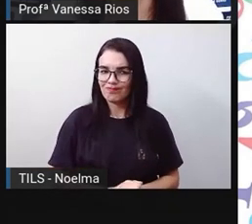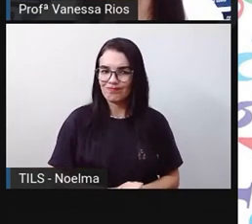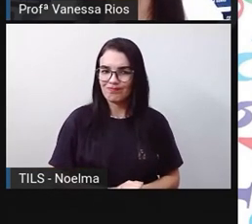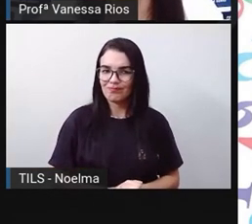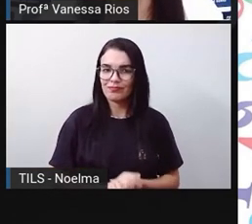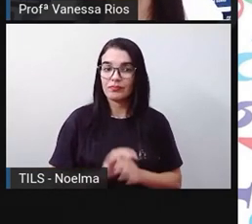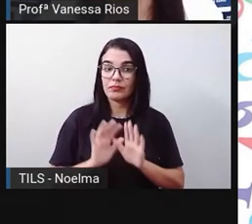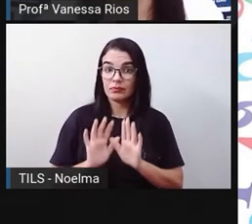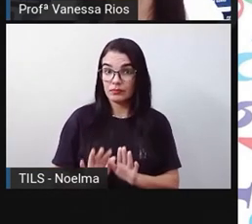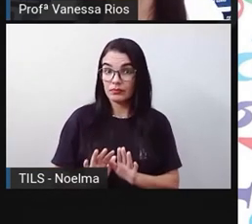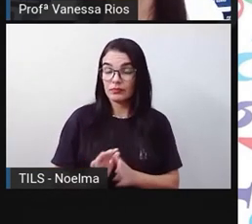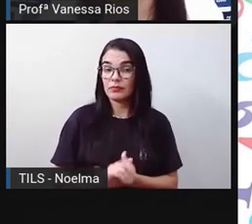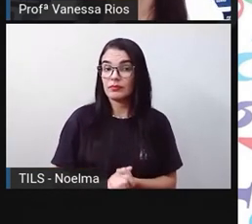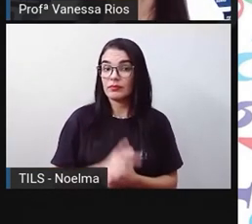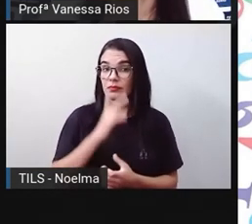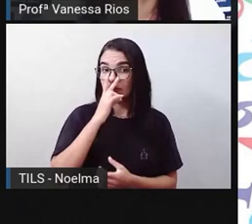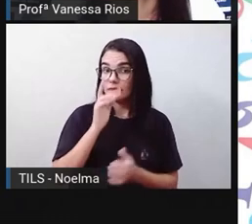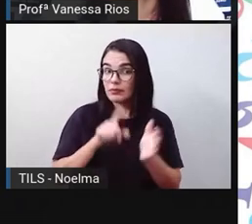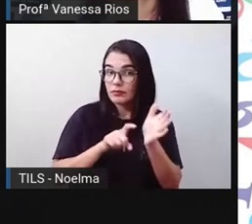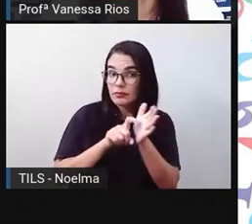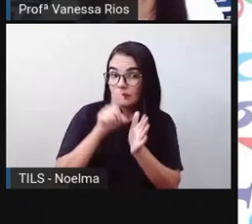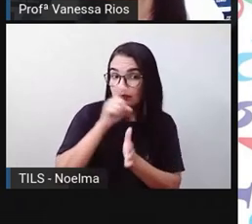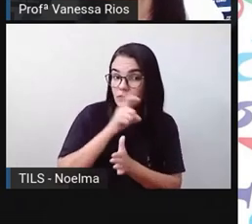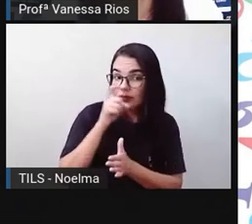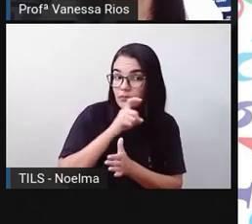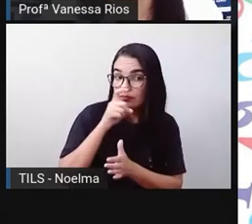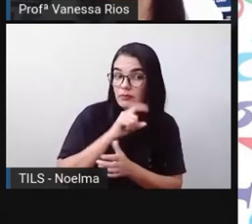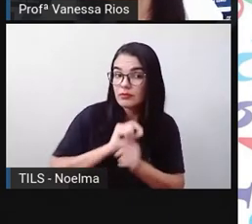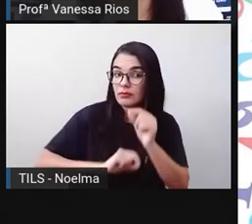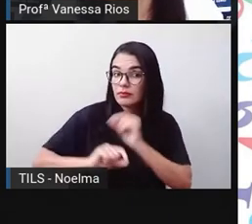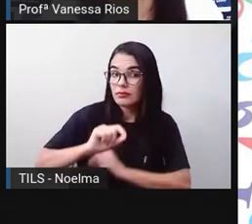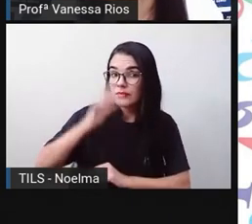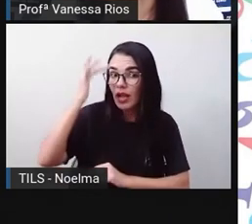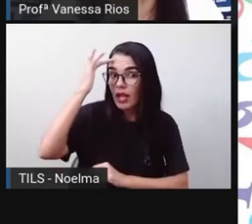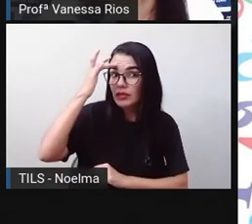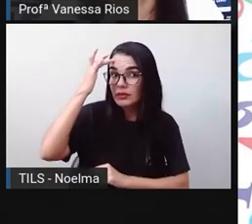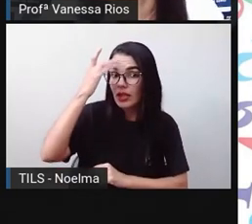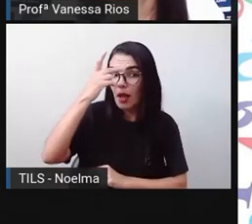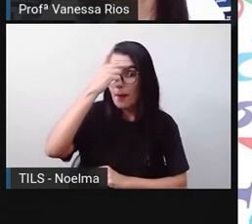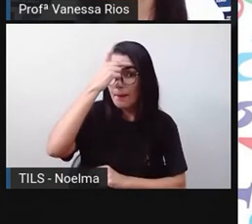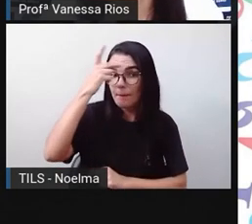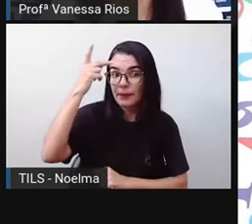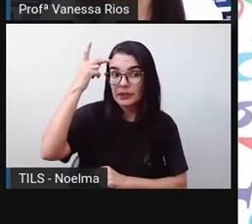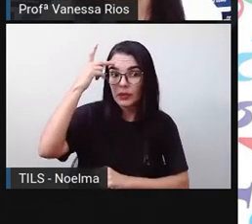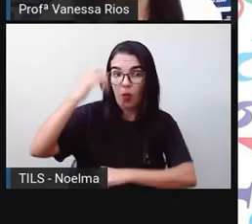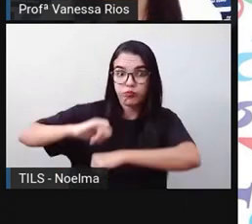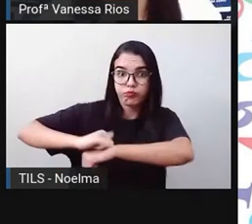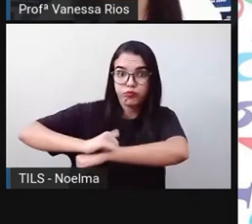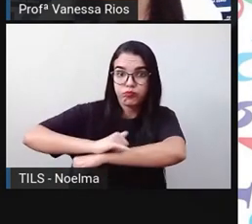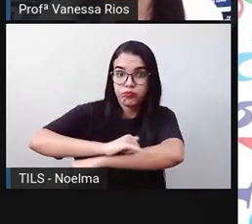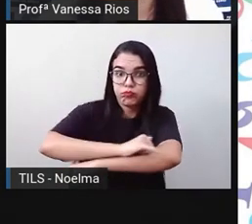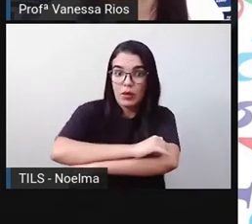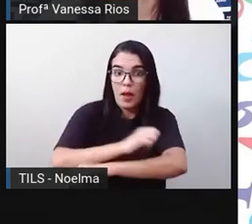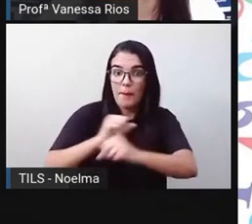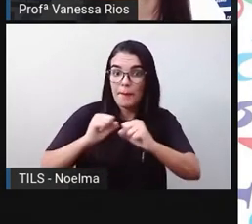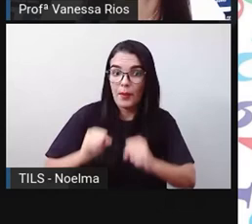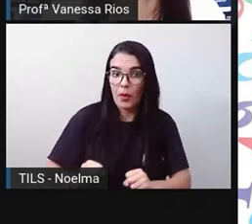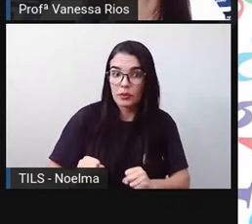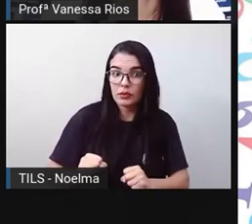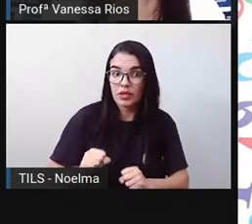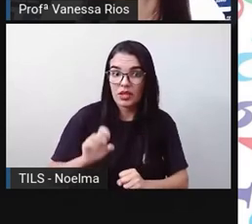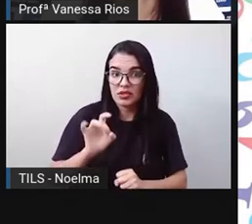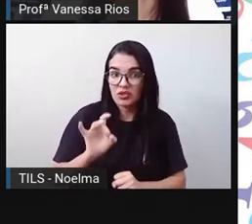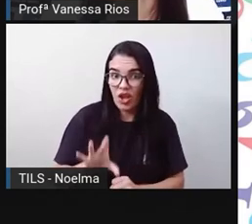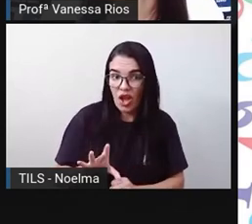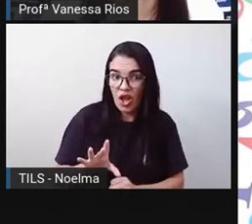está limitada a pessoas obesas, podendo ocorrer em pessoas com peso adequado. Comer escondido, sentir-se culpado após